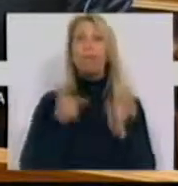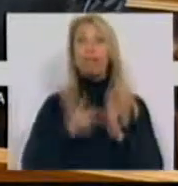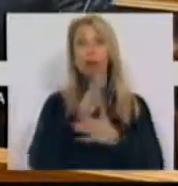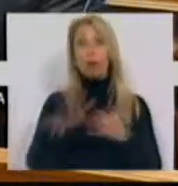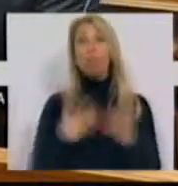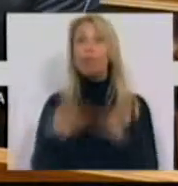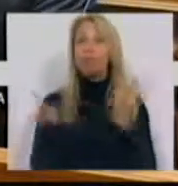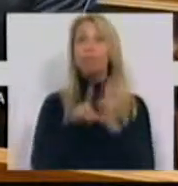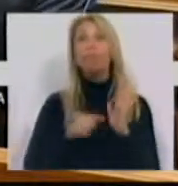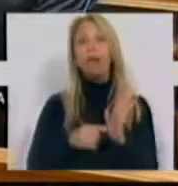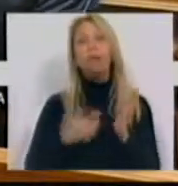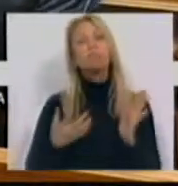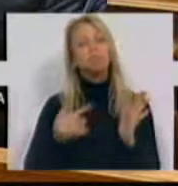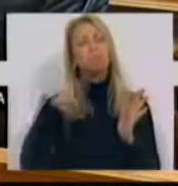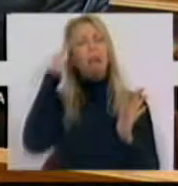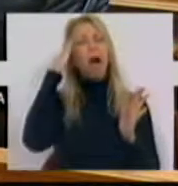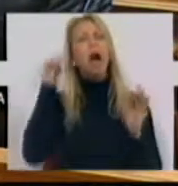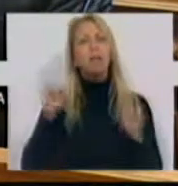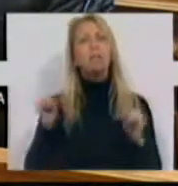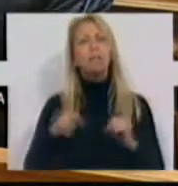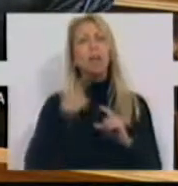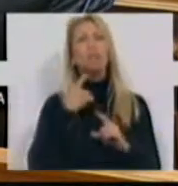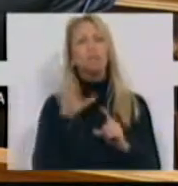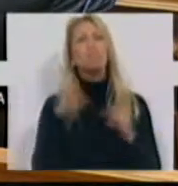e acho que estou convencido de podermos chegar efetivamente a uma boa